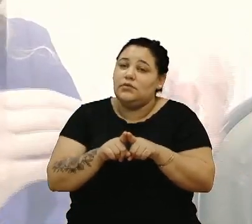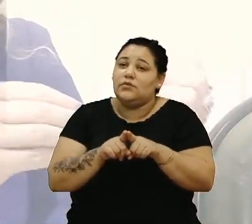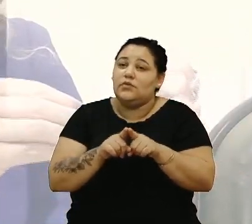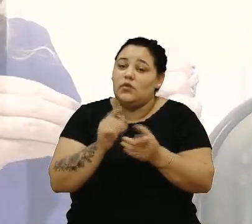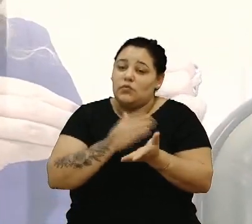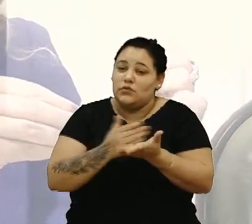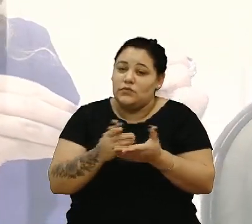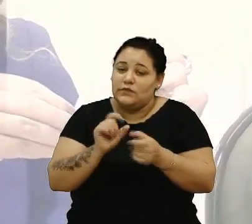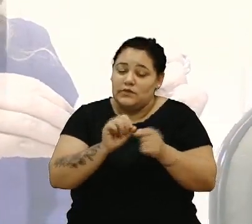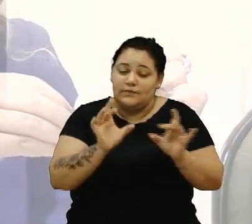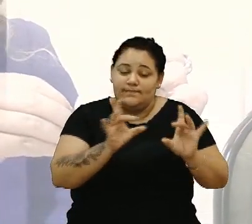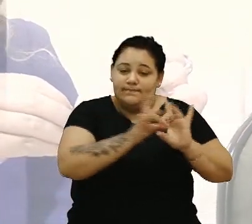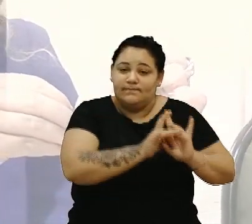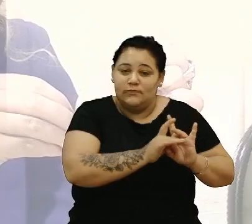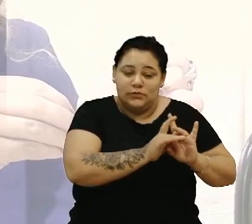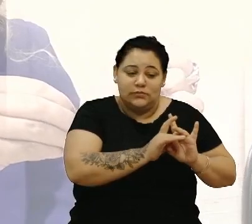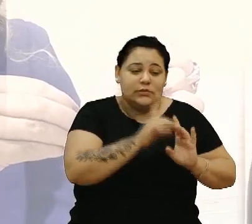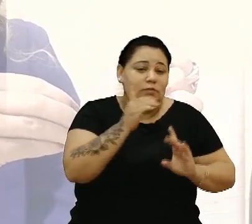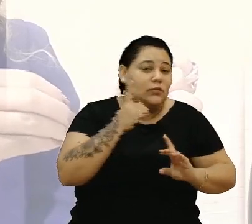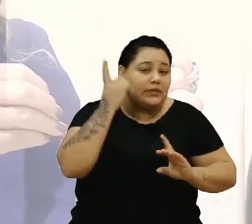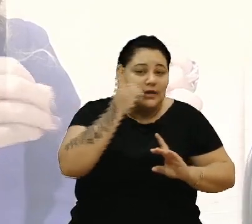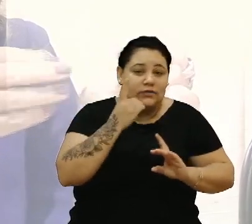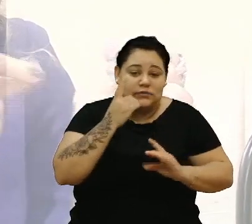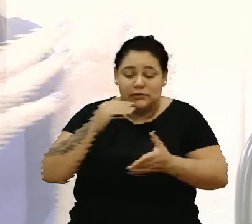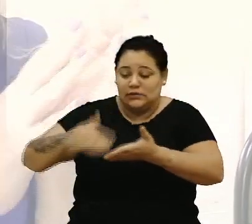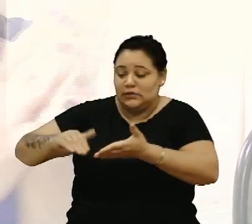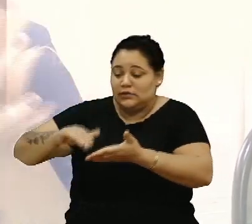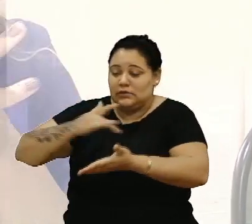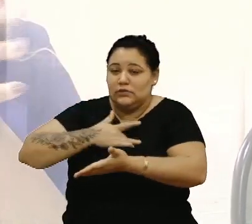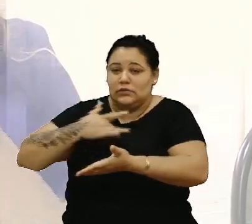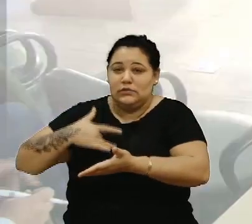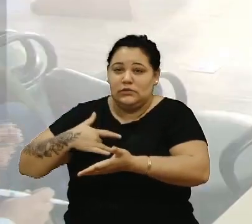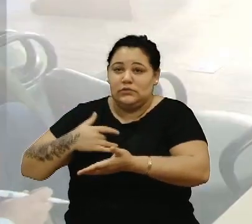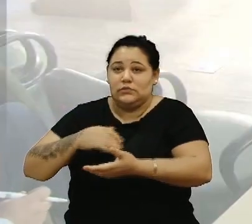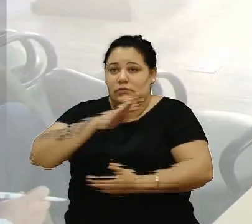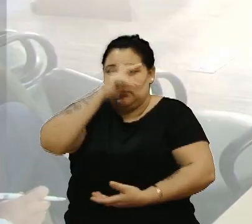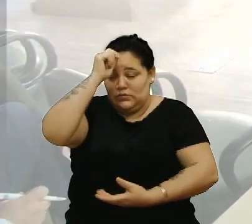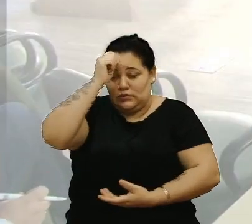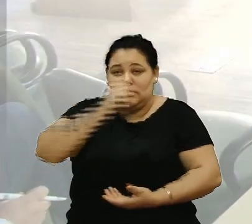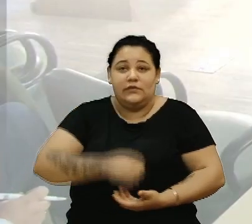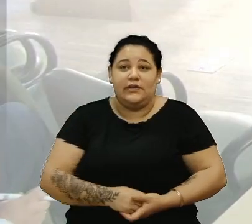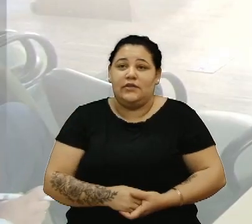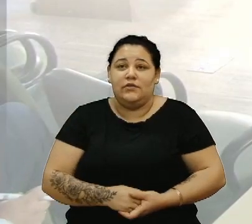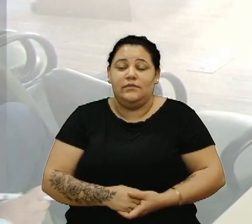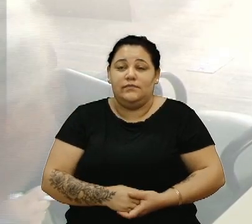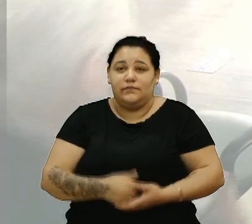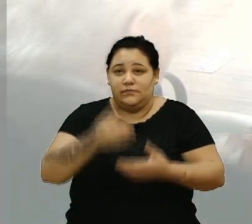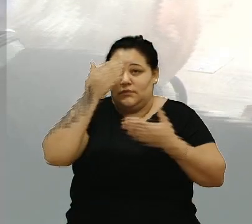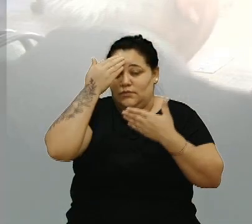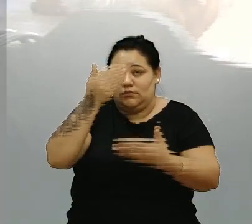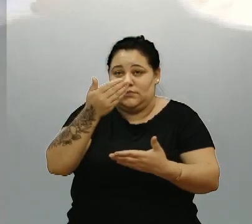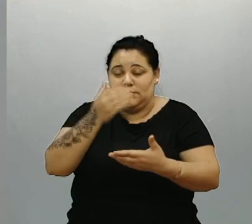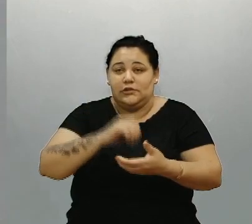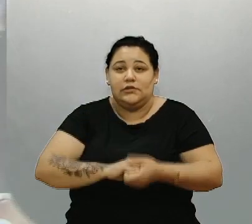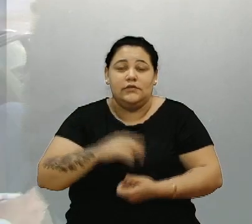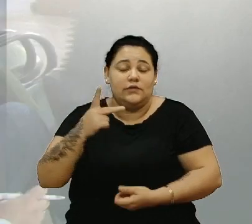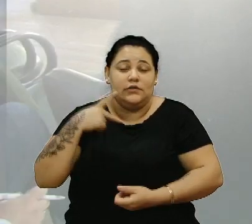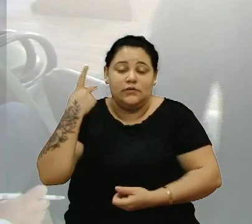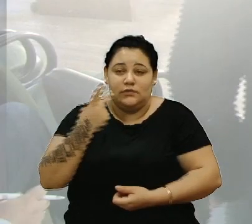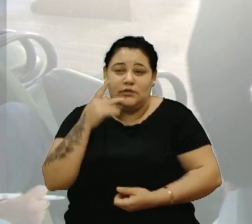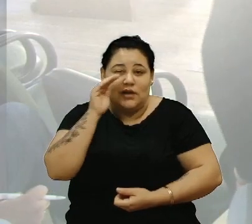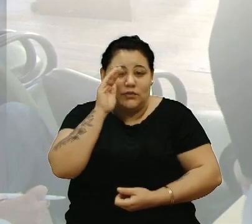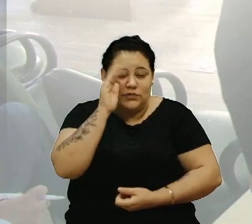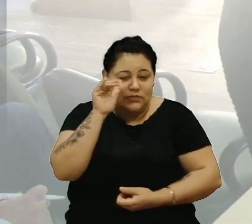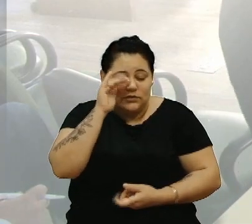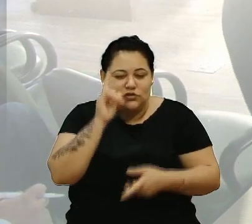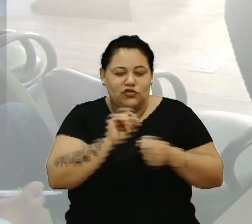o deputado, a Secretaria de Saúde e o município. Era isso, meu muito obrigado. Obrigado, vereador. Uma outra observação que tinha sido feita